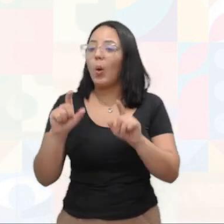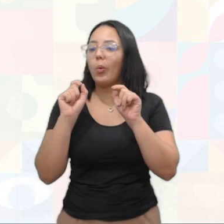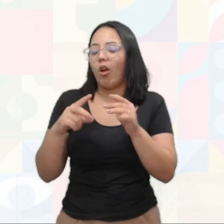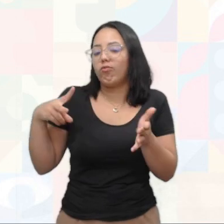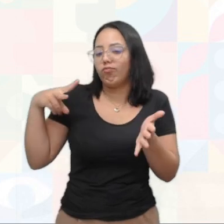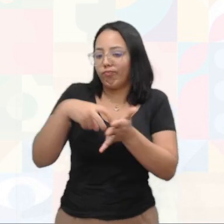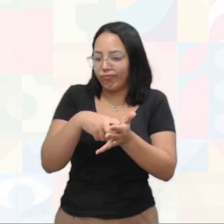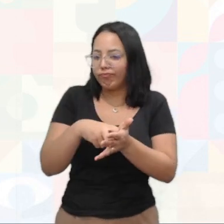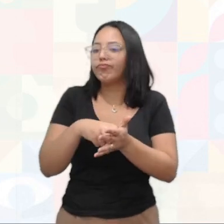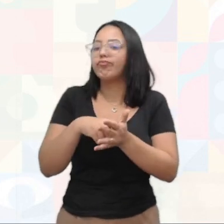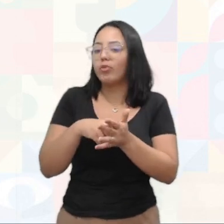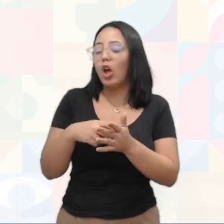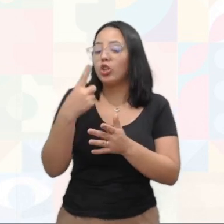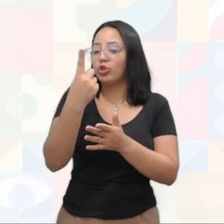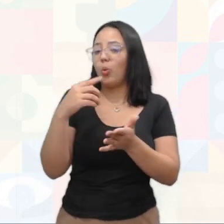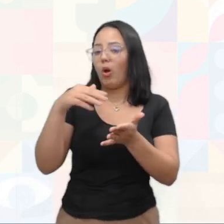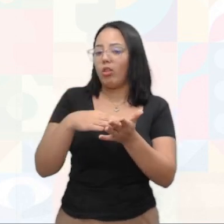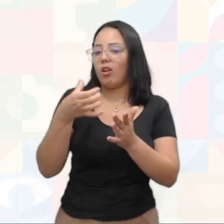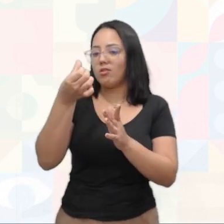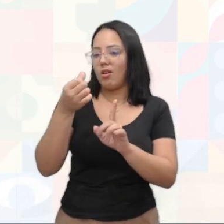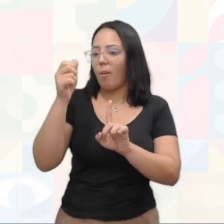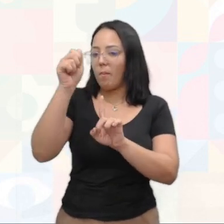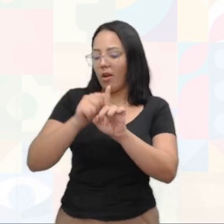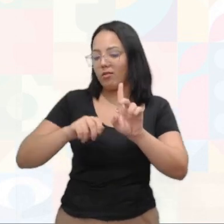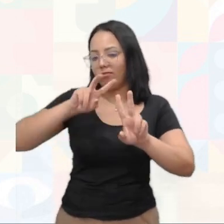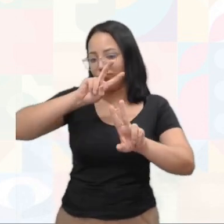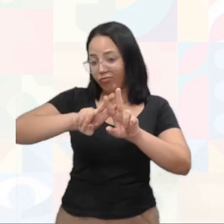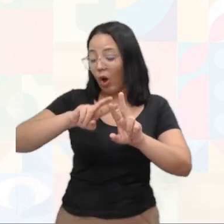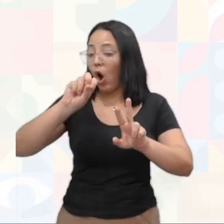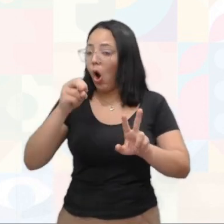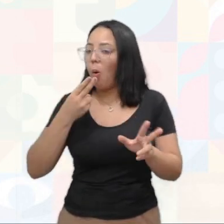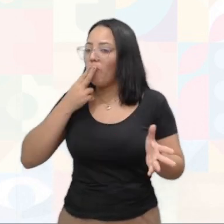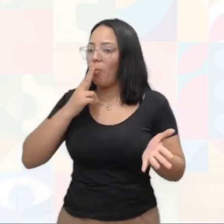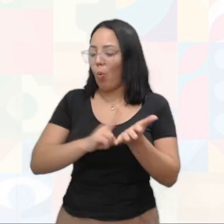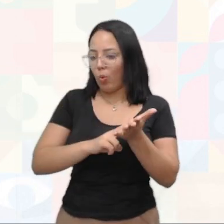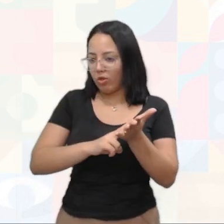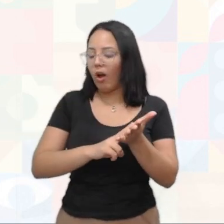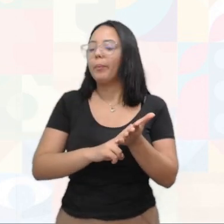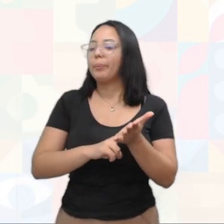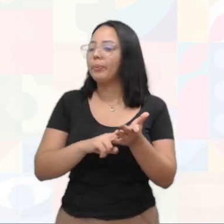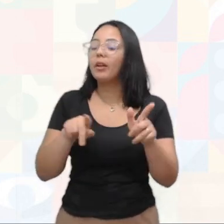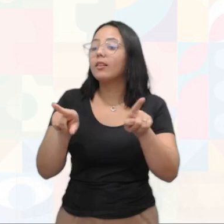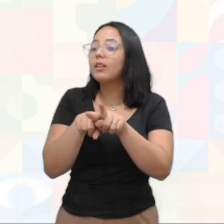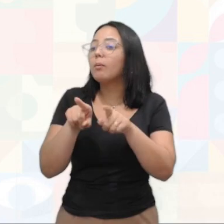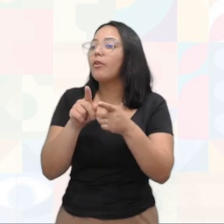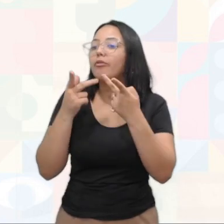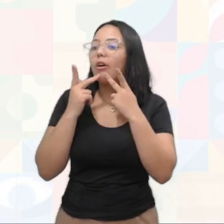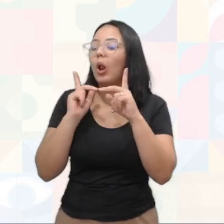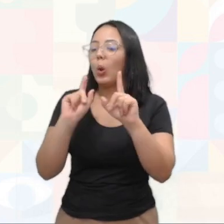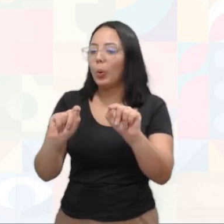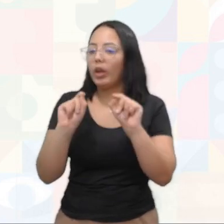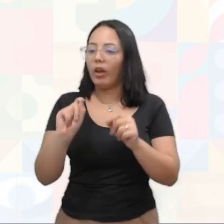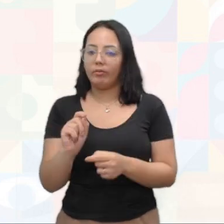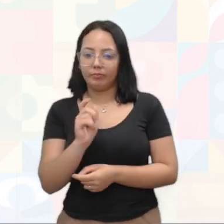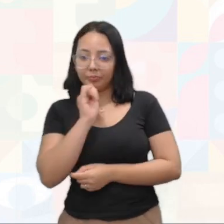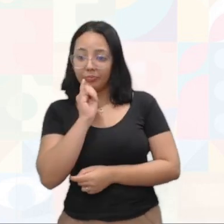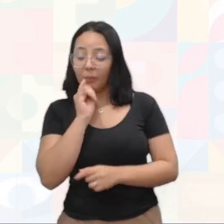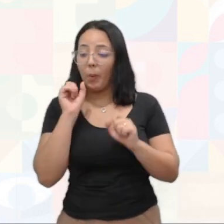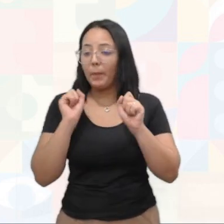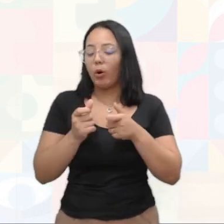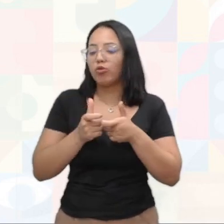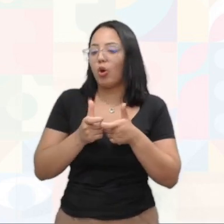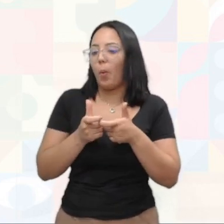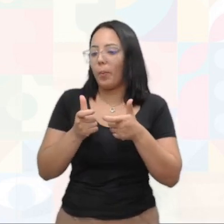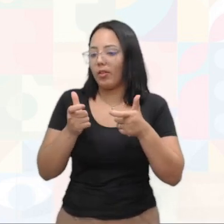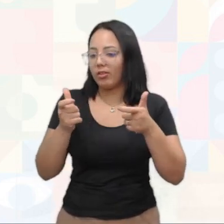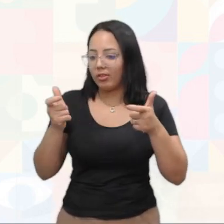uma detenção de 1 a 6 meses, ou multa. Aí diz que a pena é aumentada de